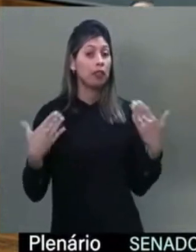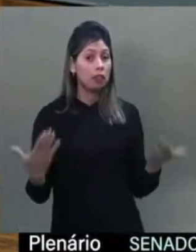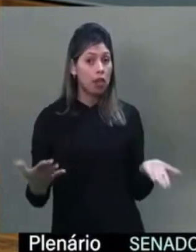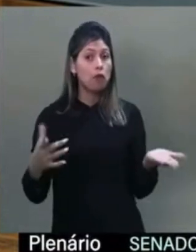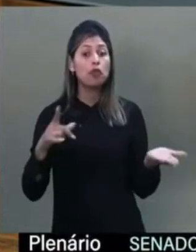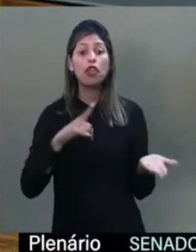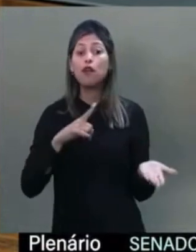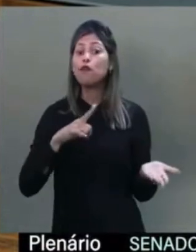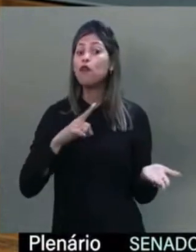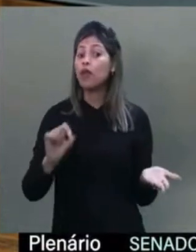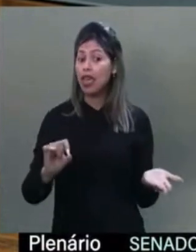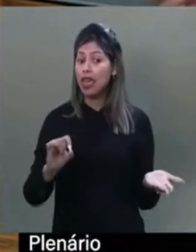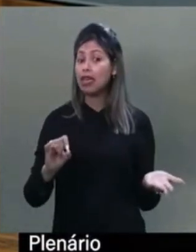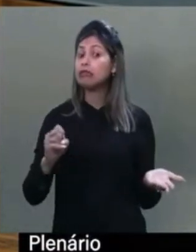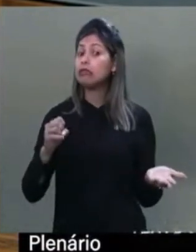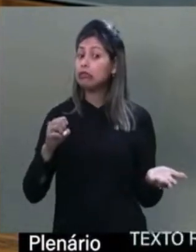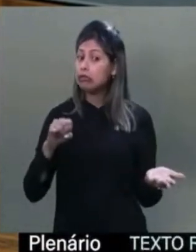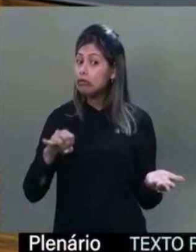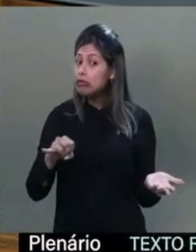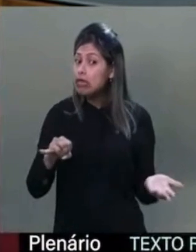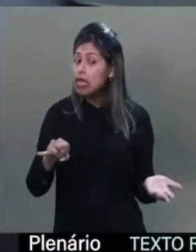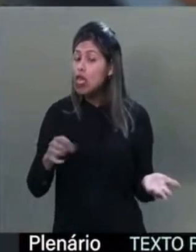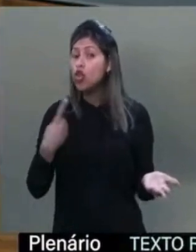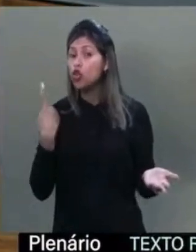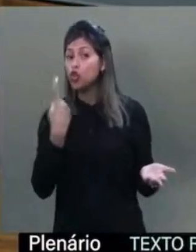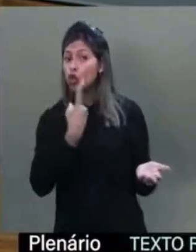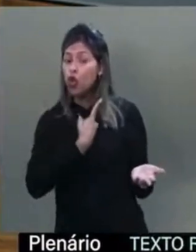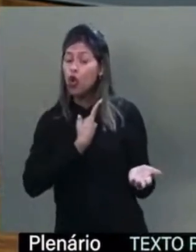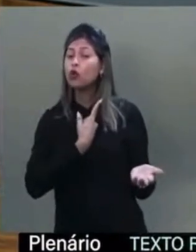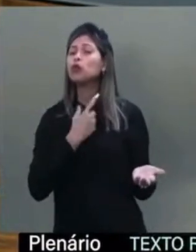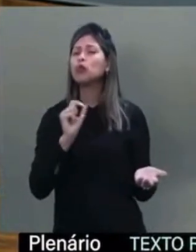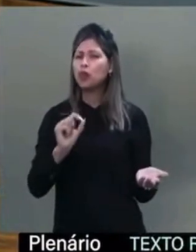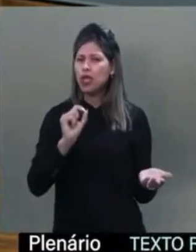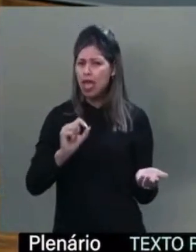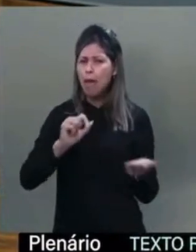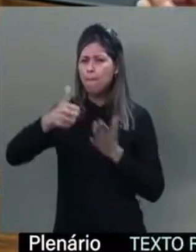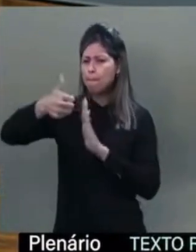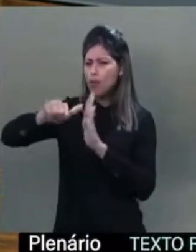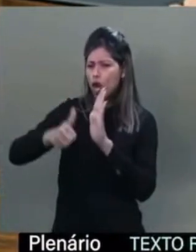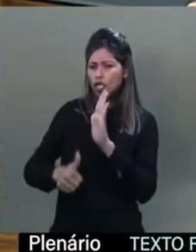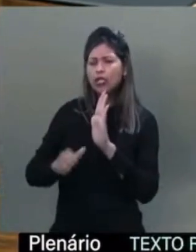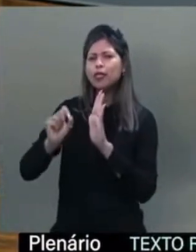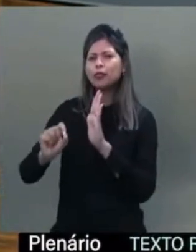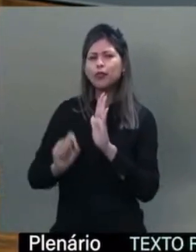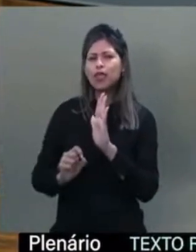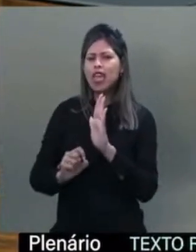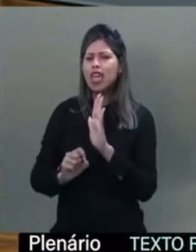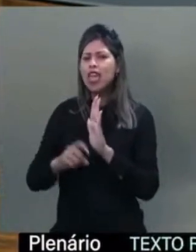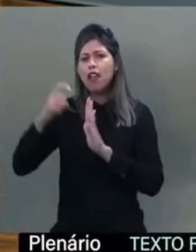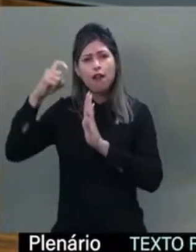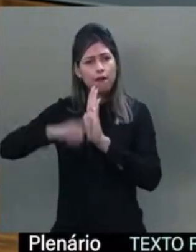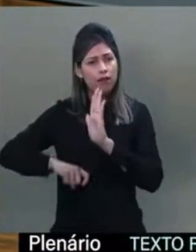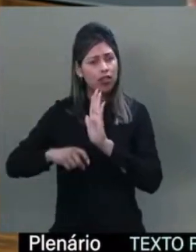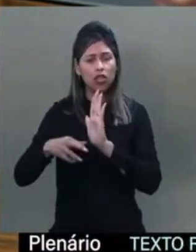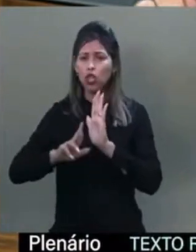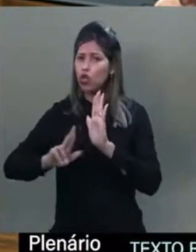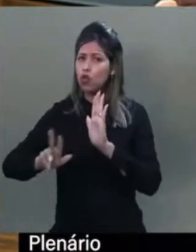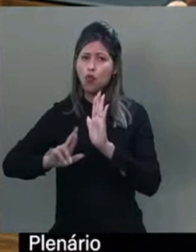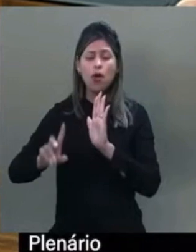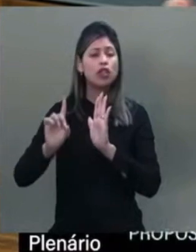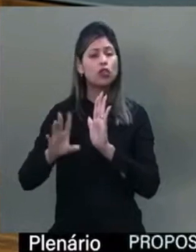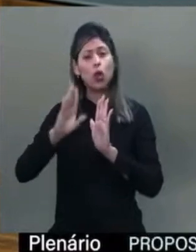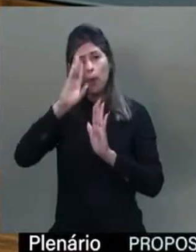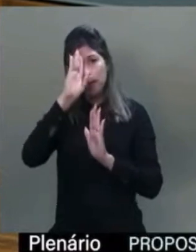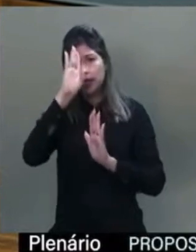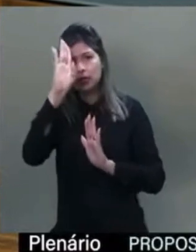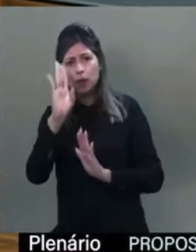em consideração. E o nosso processo inflacionário, ele não é somente ou